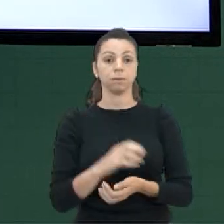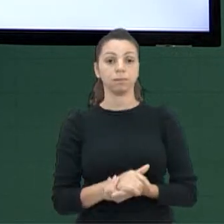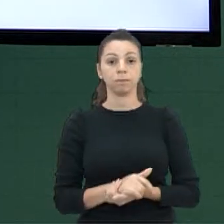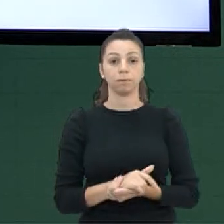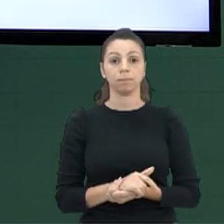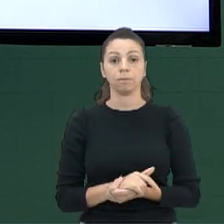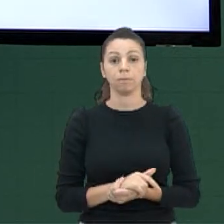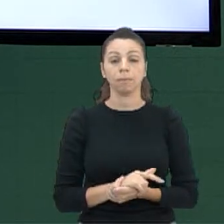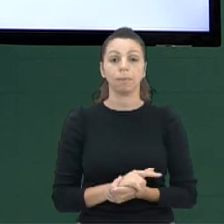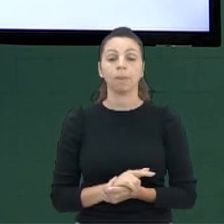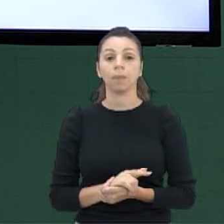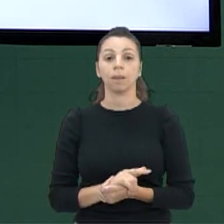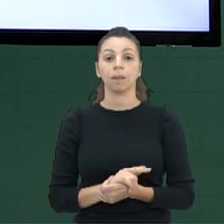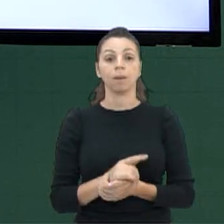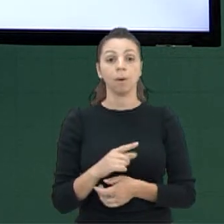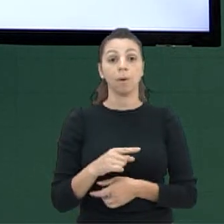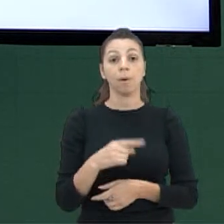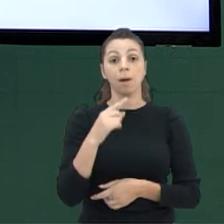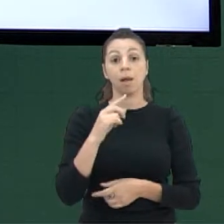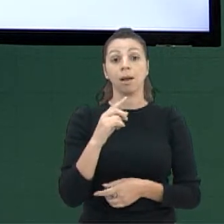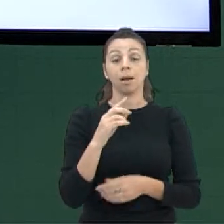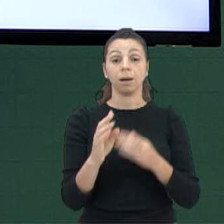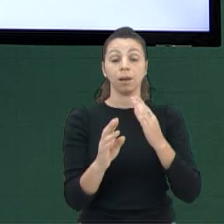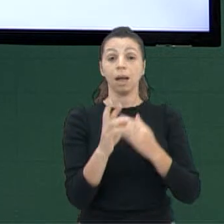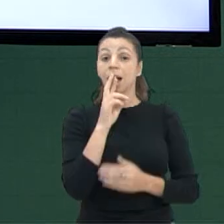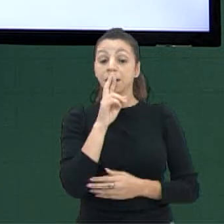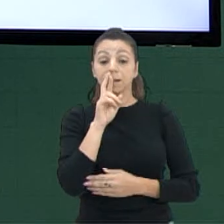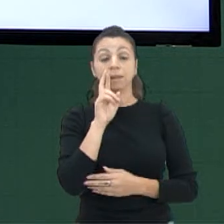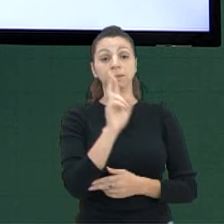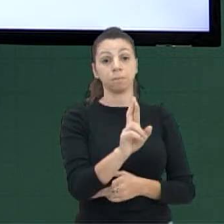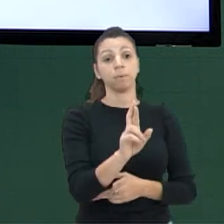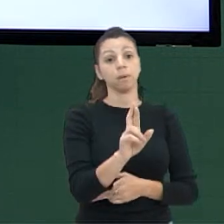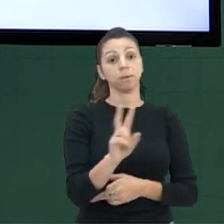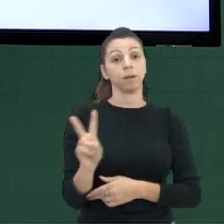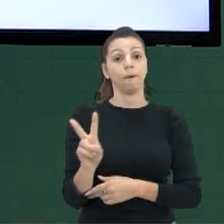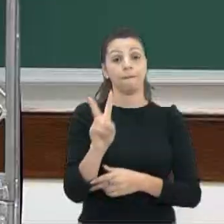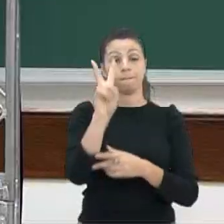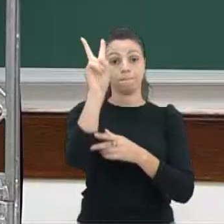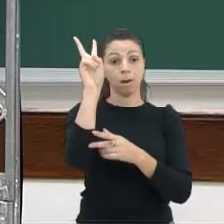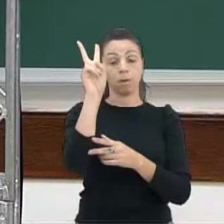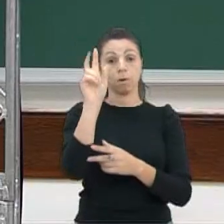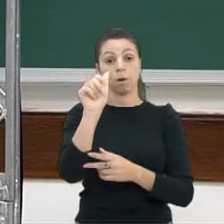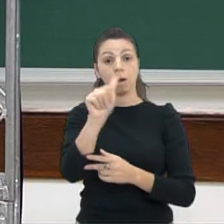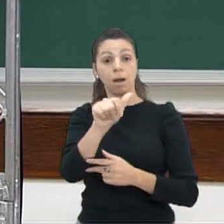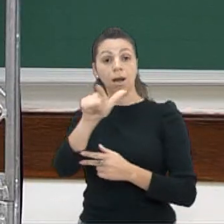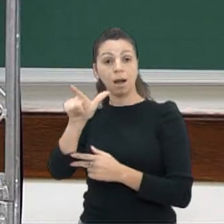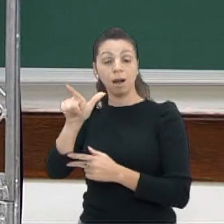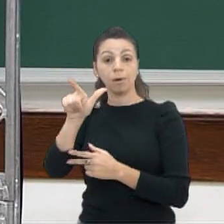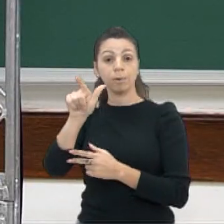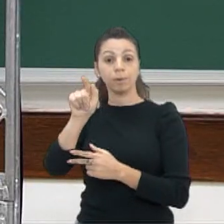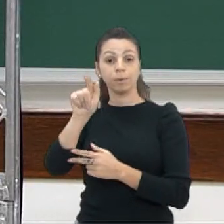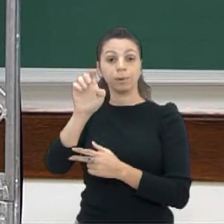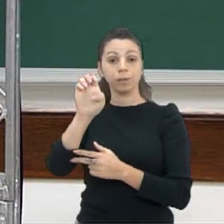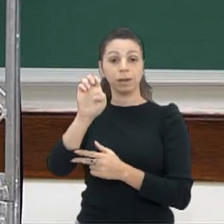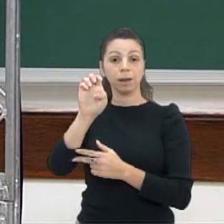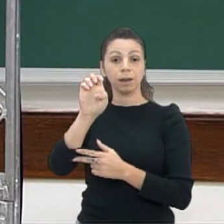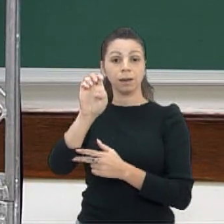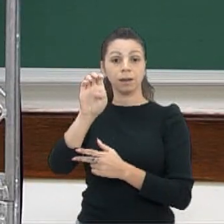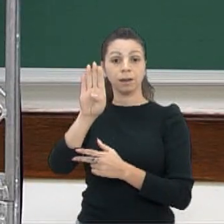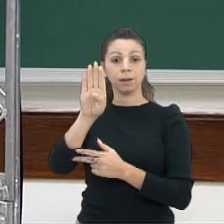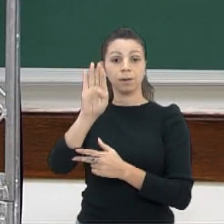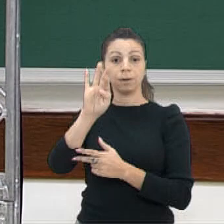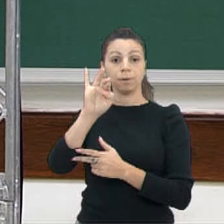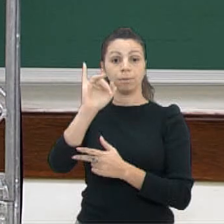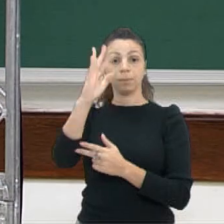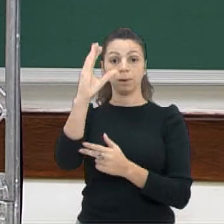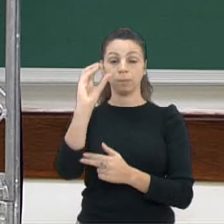valor algébrico, o valor da expressão, o valor da conta que nós acabamos de montar. Vamos continuar?